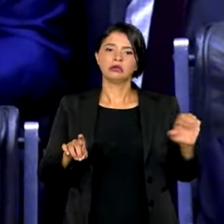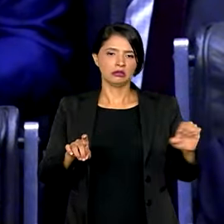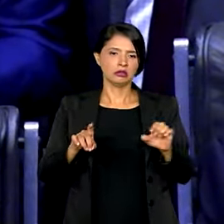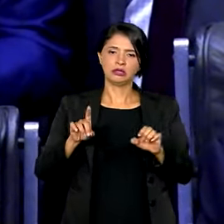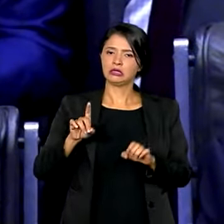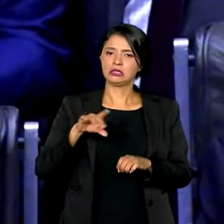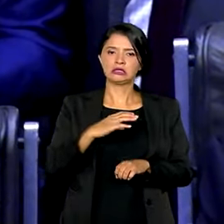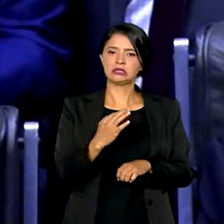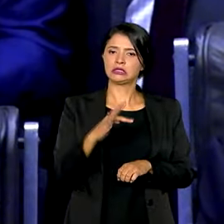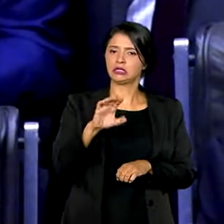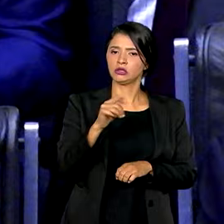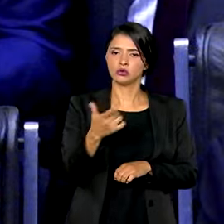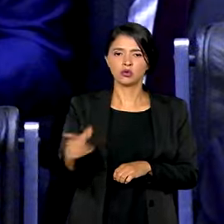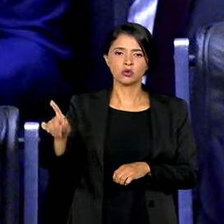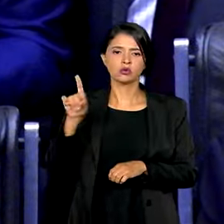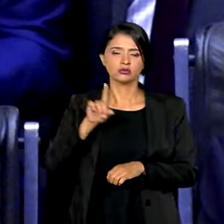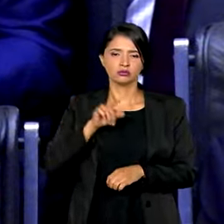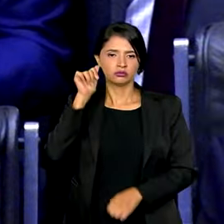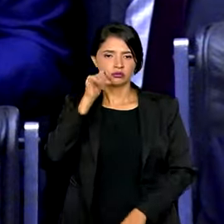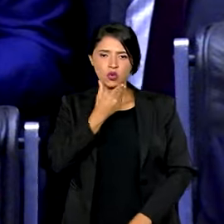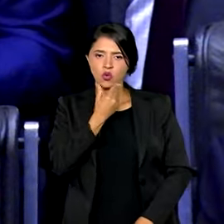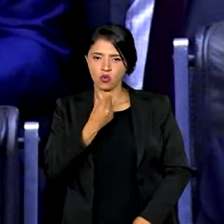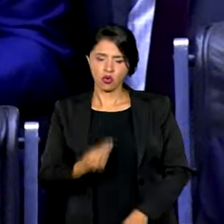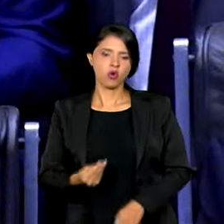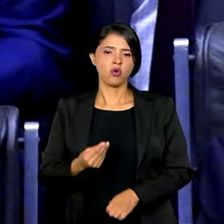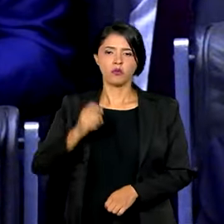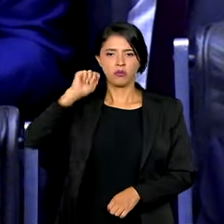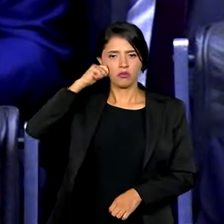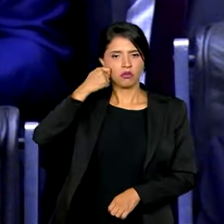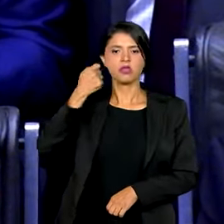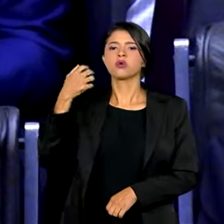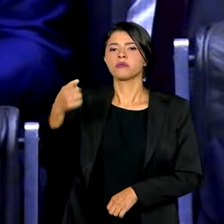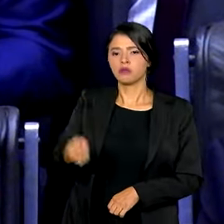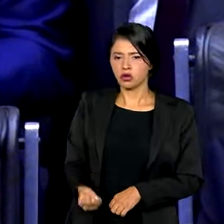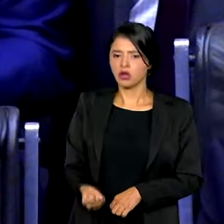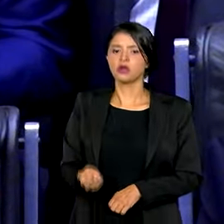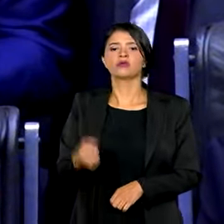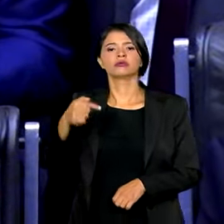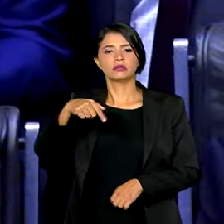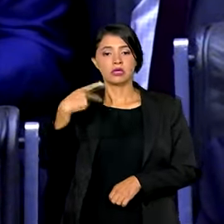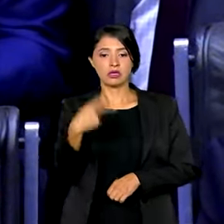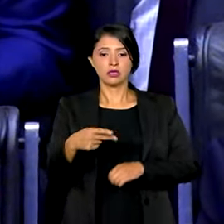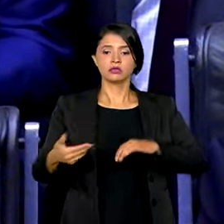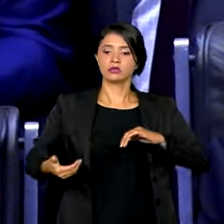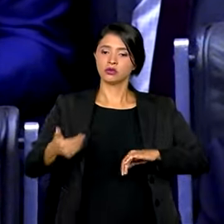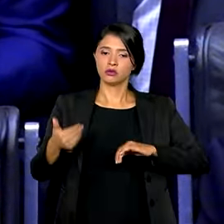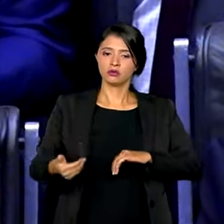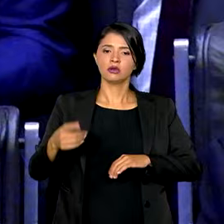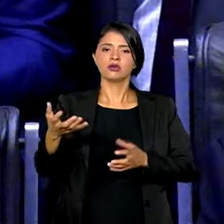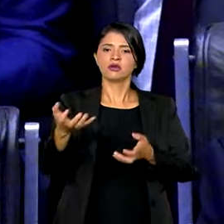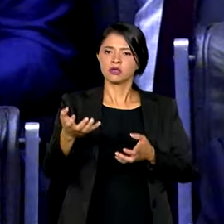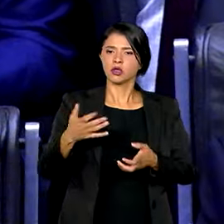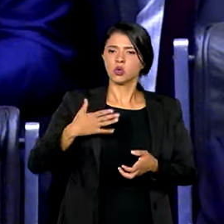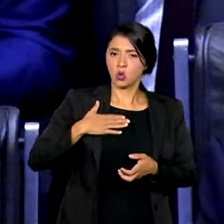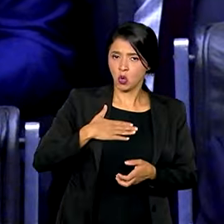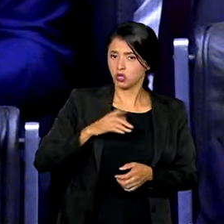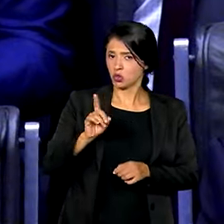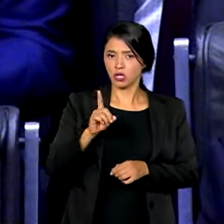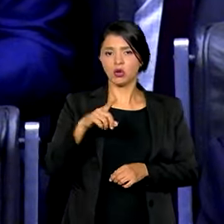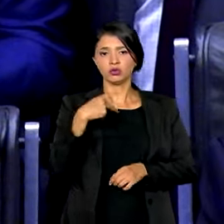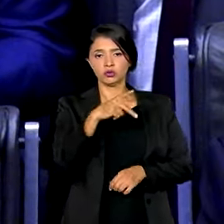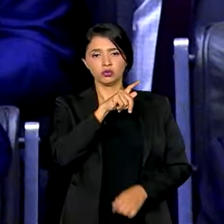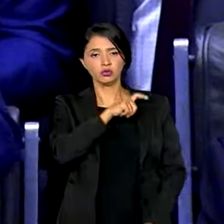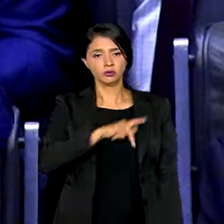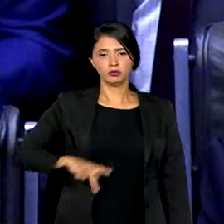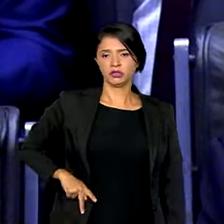qualquer outra coisa, mulheres e homens, negros e brancos, esse Congresso, quer goste ou não o presidente,